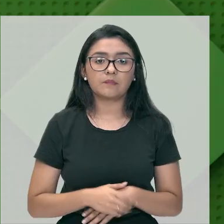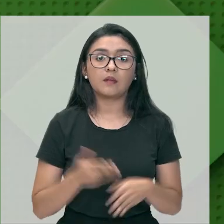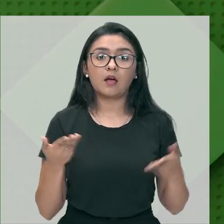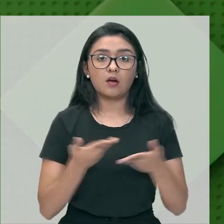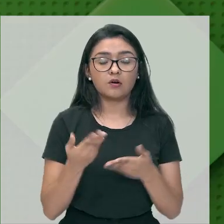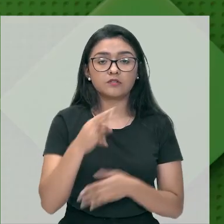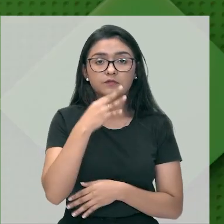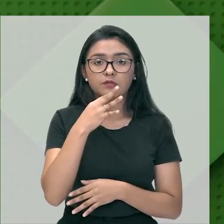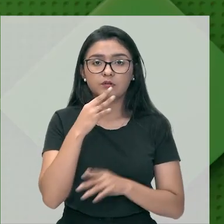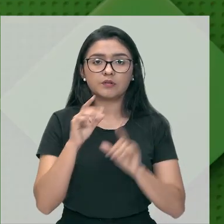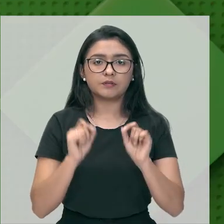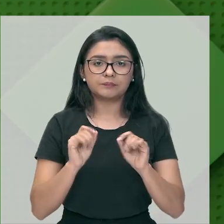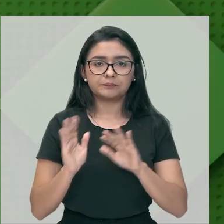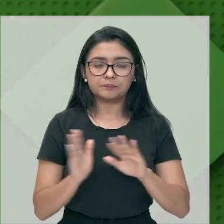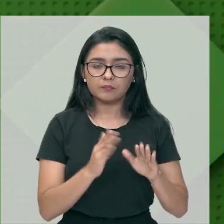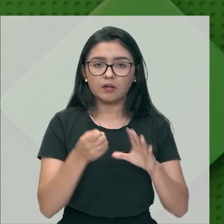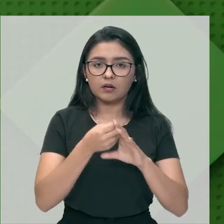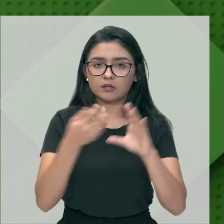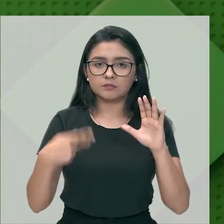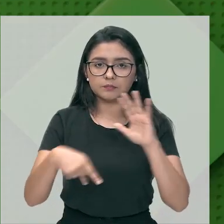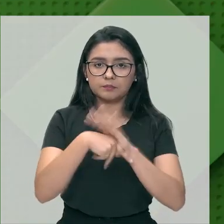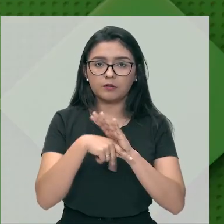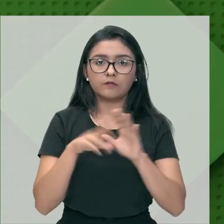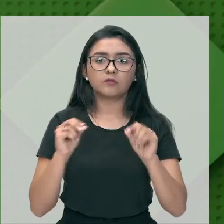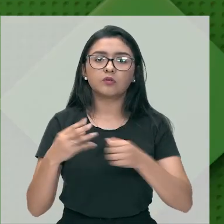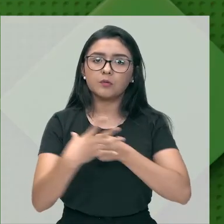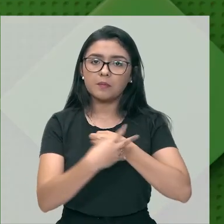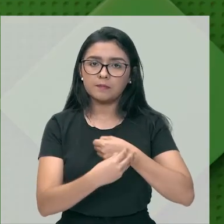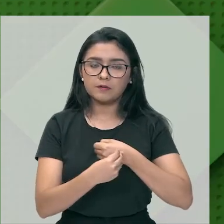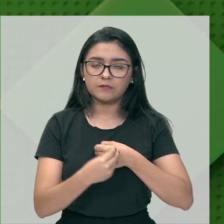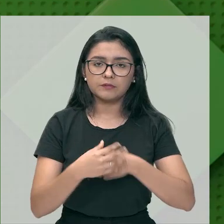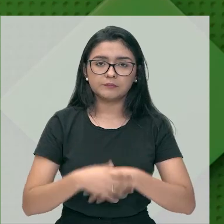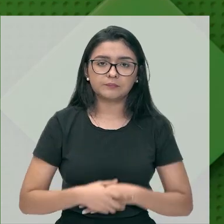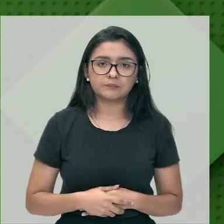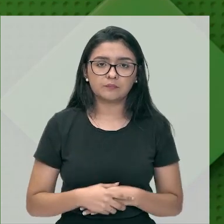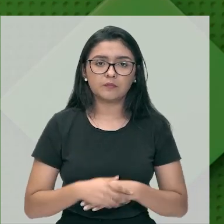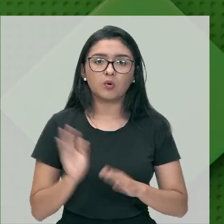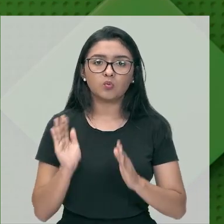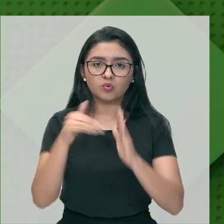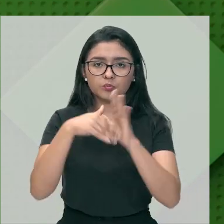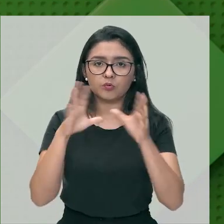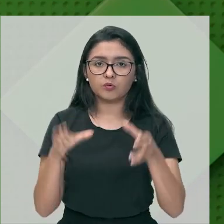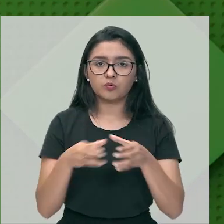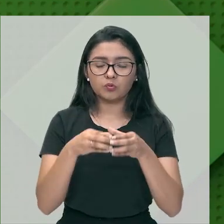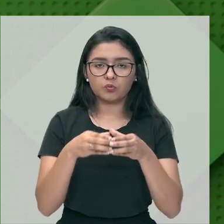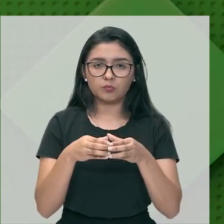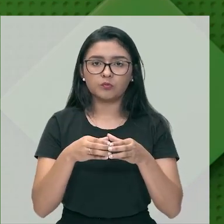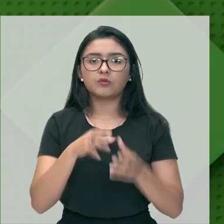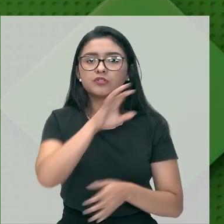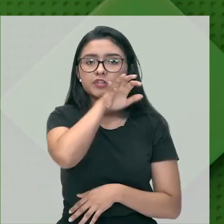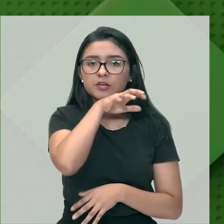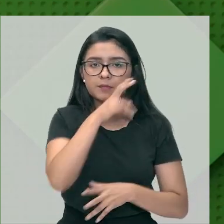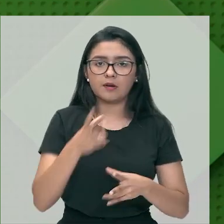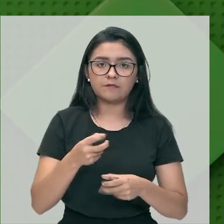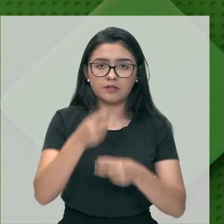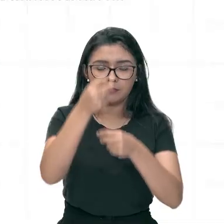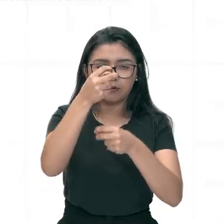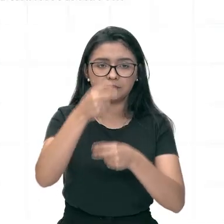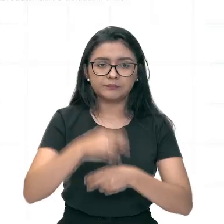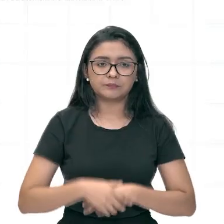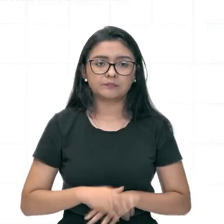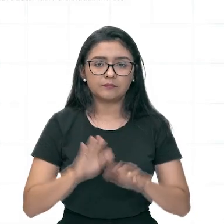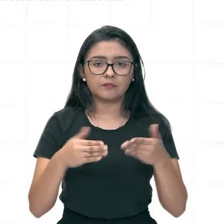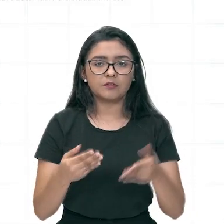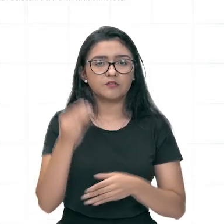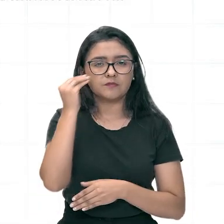vai conhecer um pouco mais ali das características dos mamíferos, o nosso último grupo de animais vertebrados que nós vamos estudar. Então